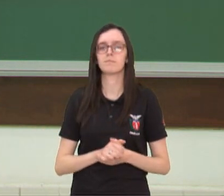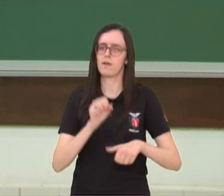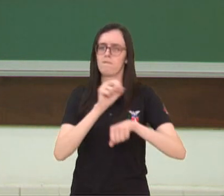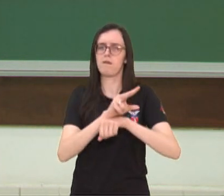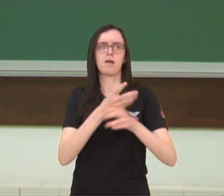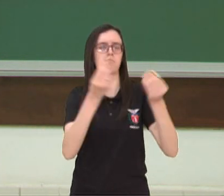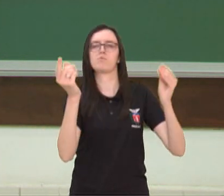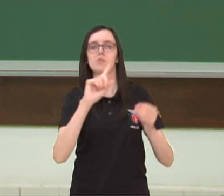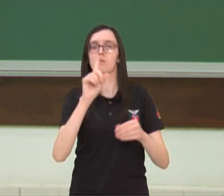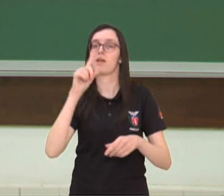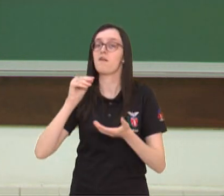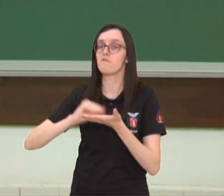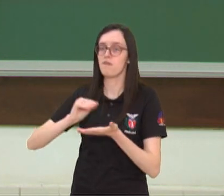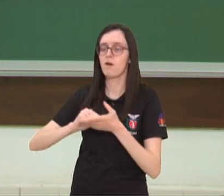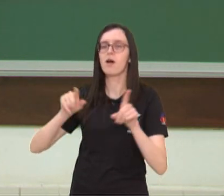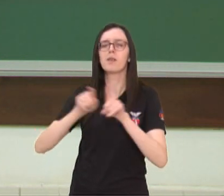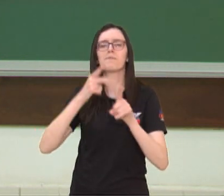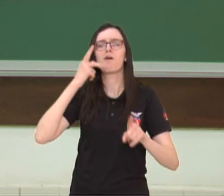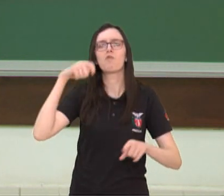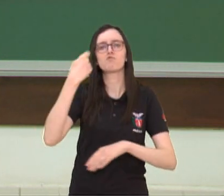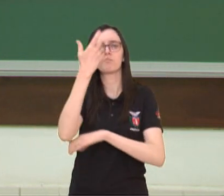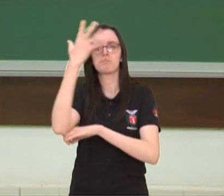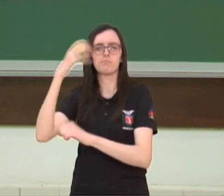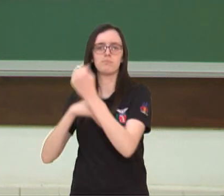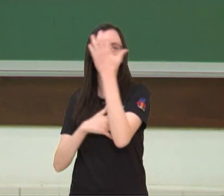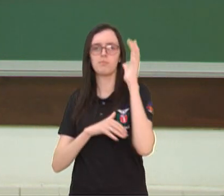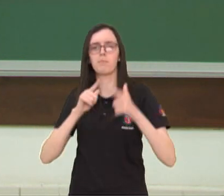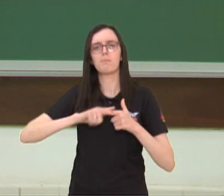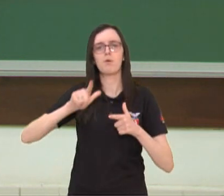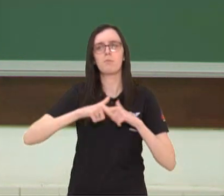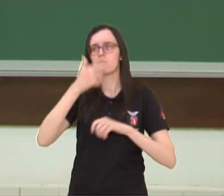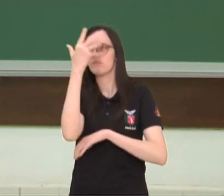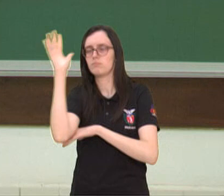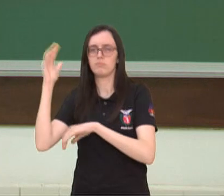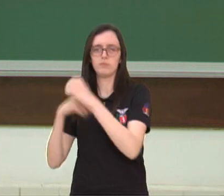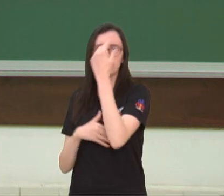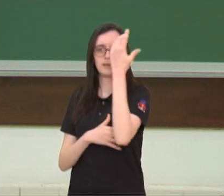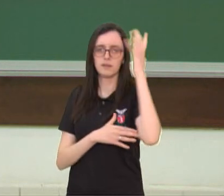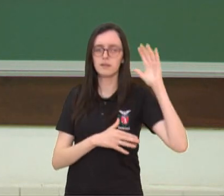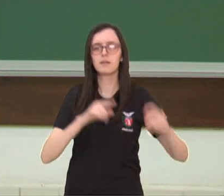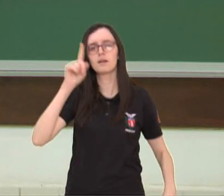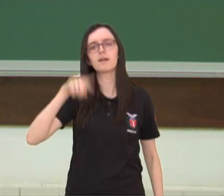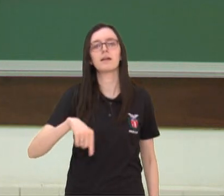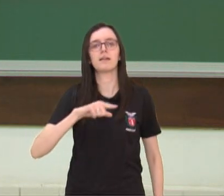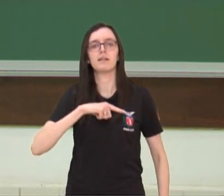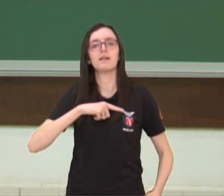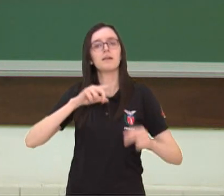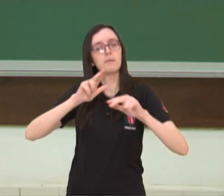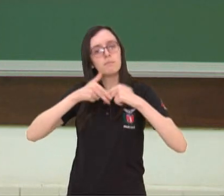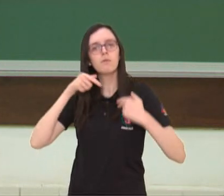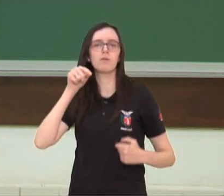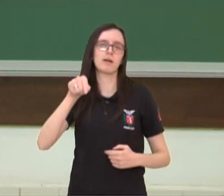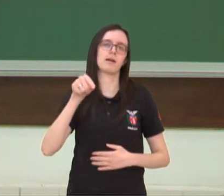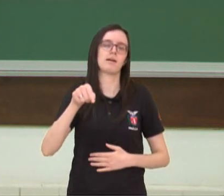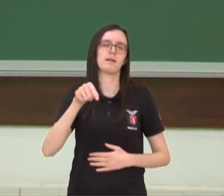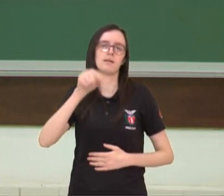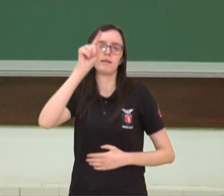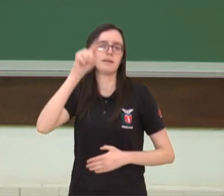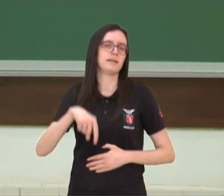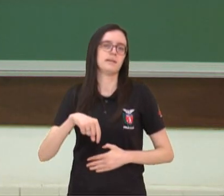A questão aí ambiental, os problemas ambientais que se tem em função